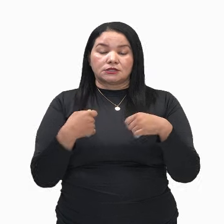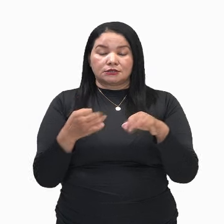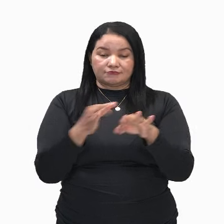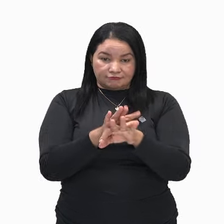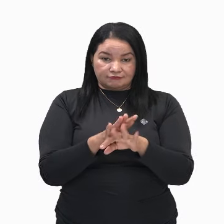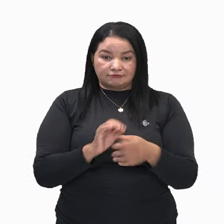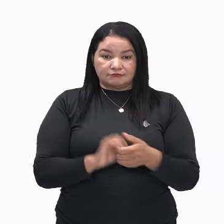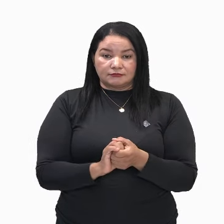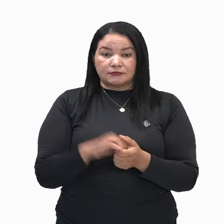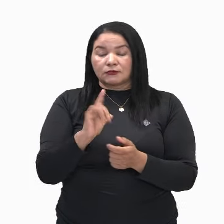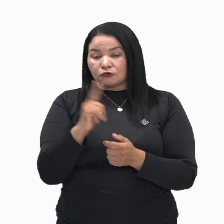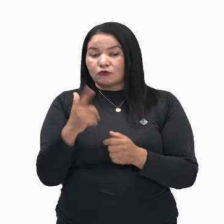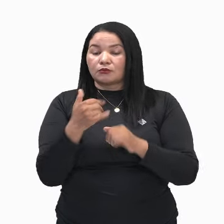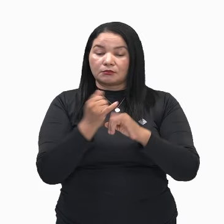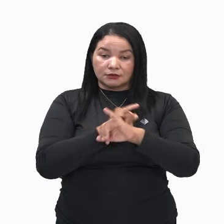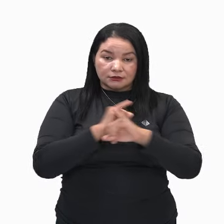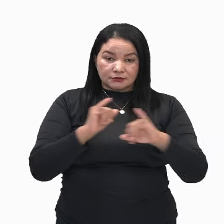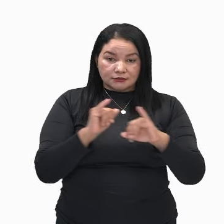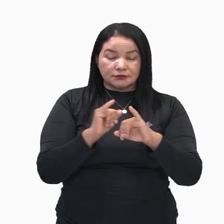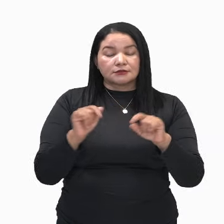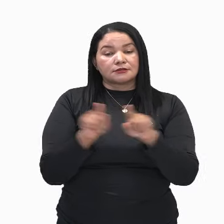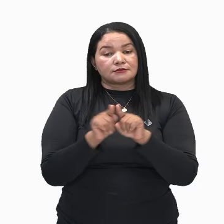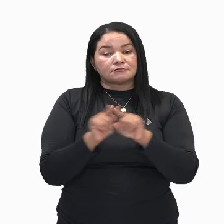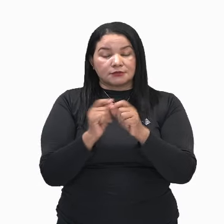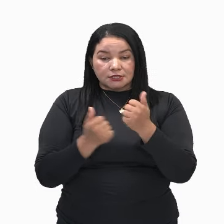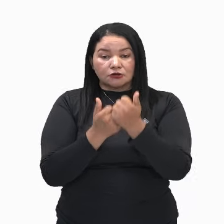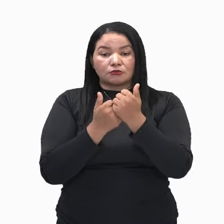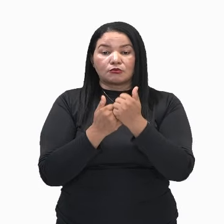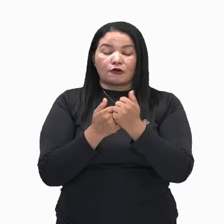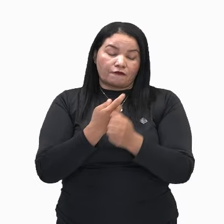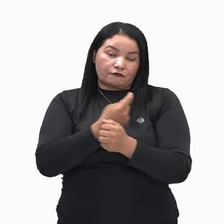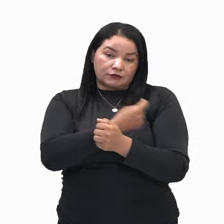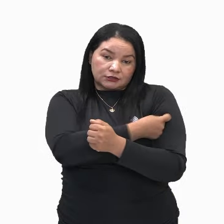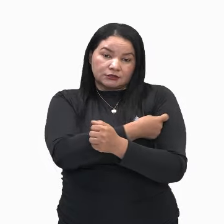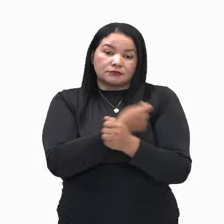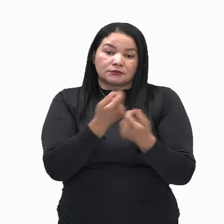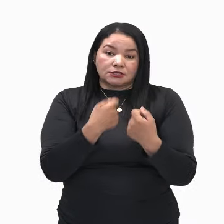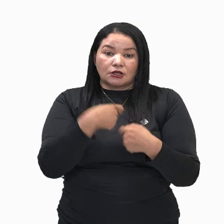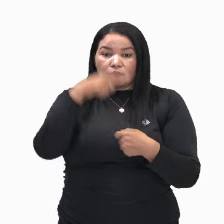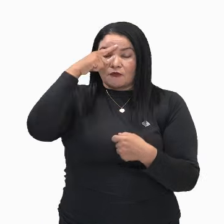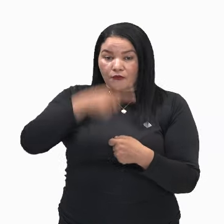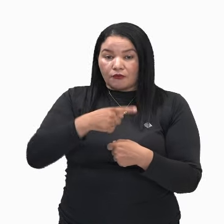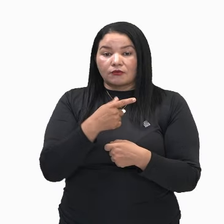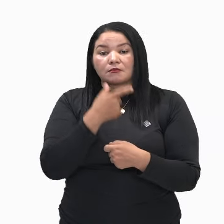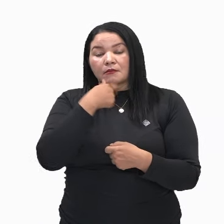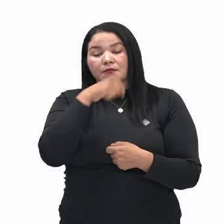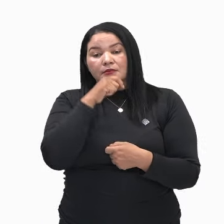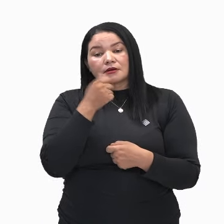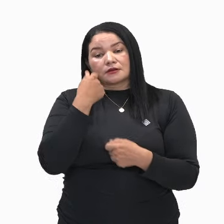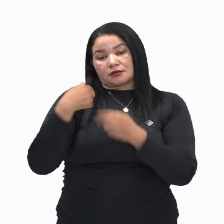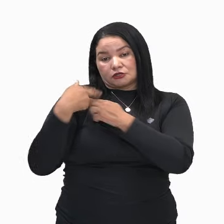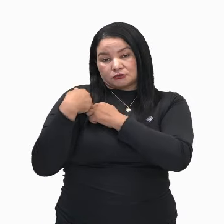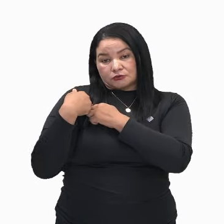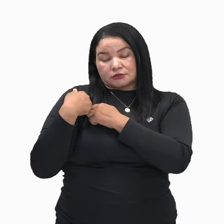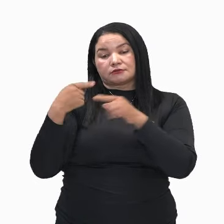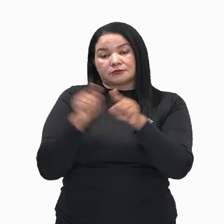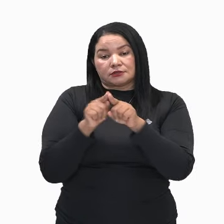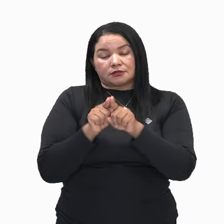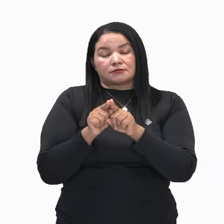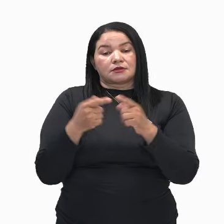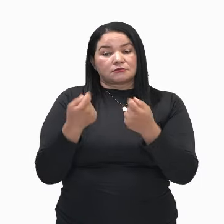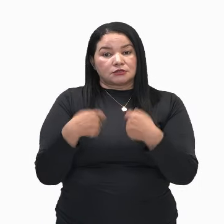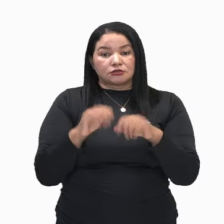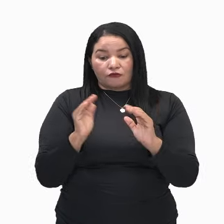com o sentido de apoiar a vacinação. Nós temos ali o vocativo, né? Pais ou responsáveis. Então, eu estou me referindo a